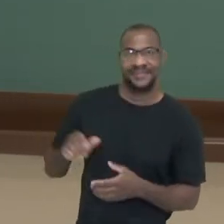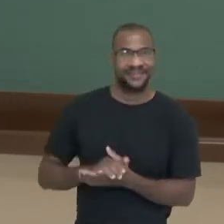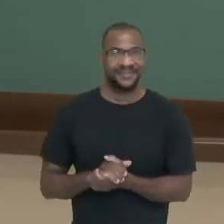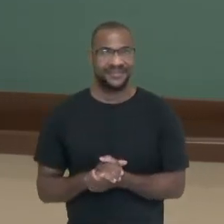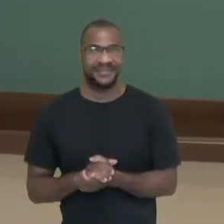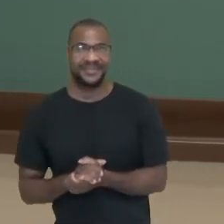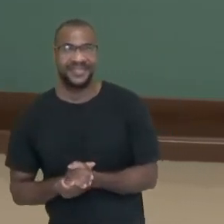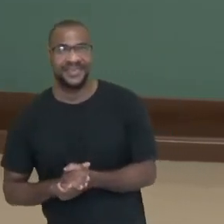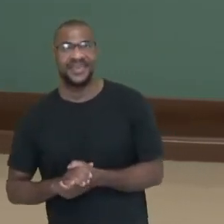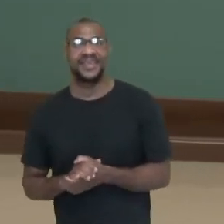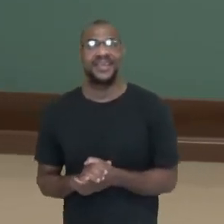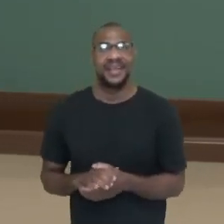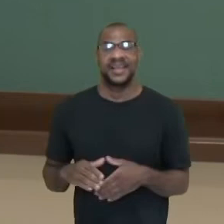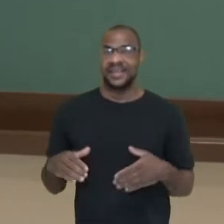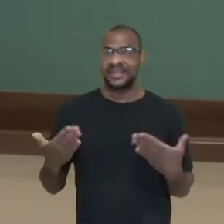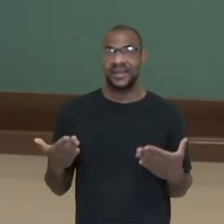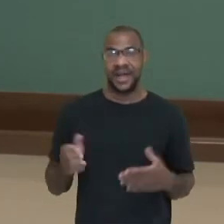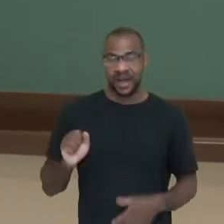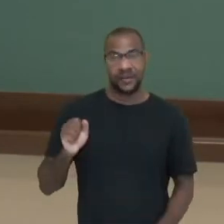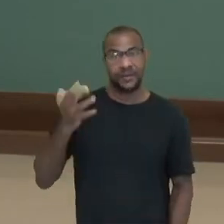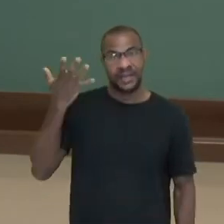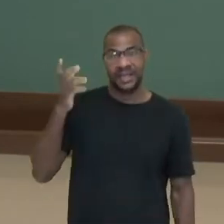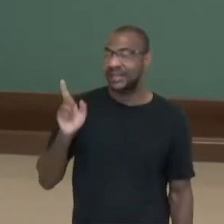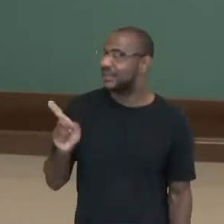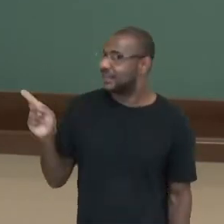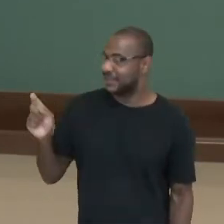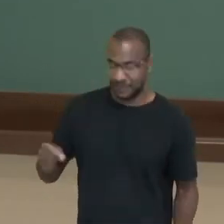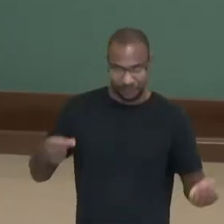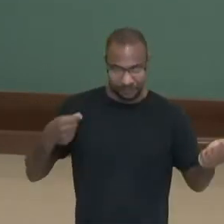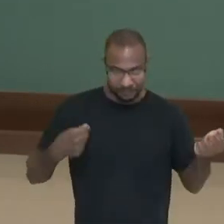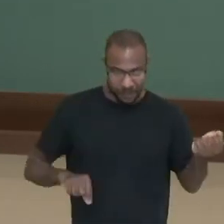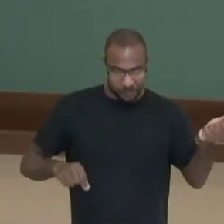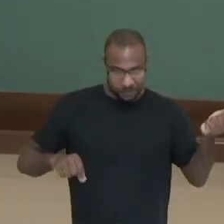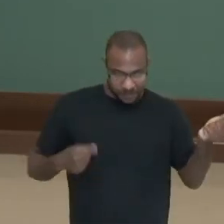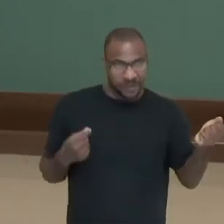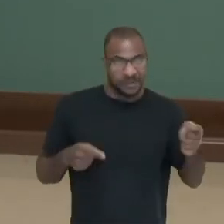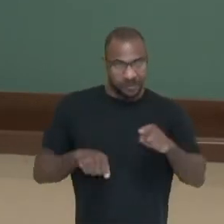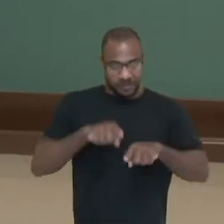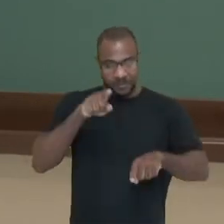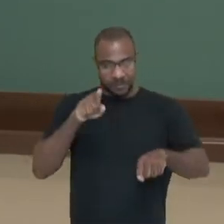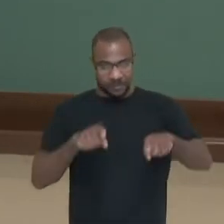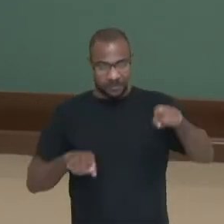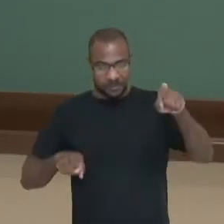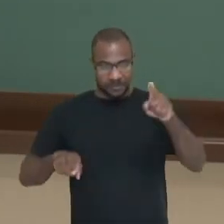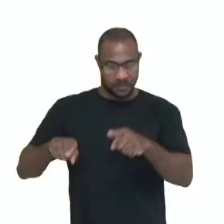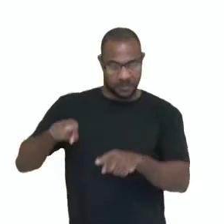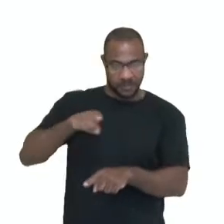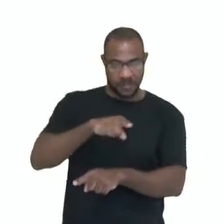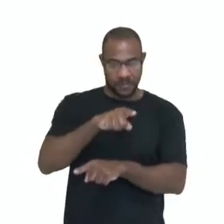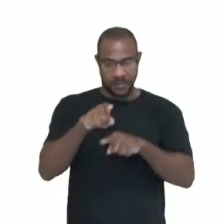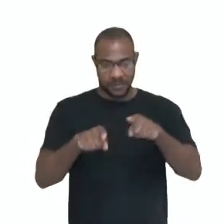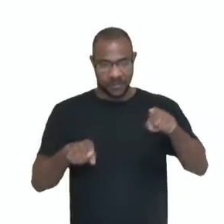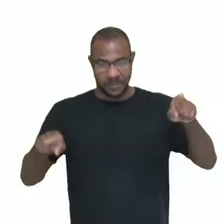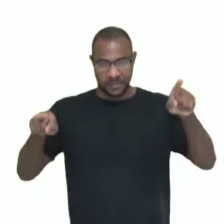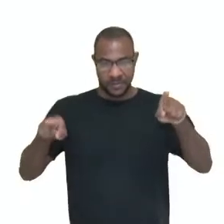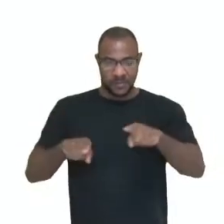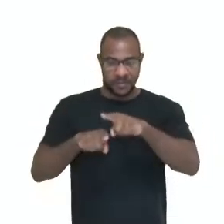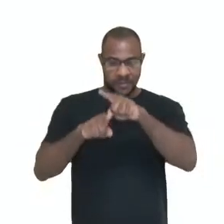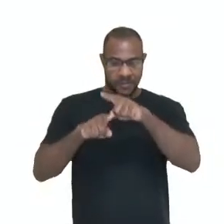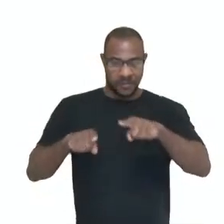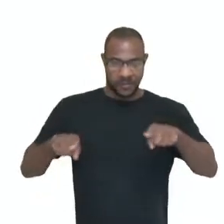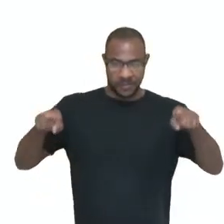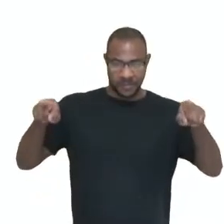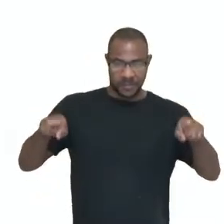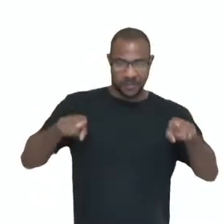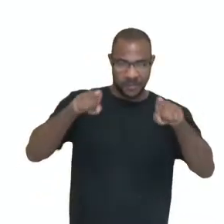interferência, tá? Então ocorre isso aqui, uma sobreposição e uma interferência, que é uma onda indo e ela está voltando